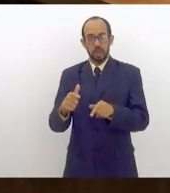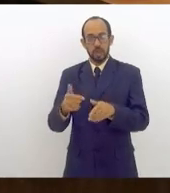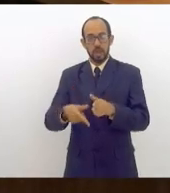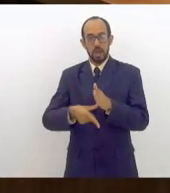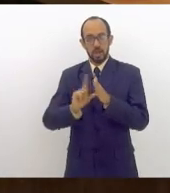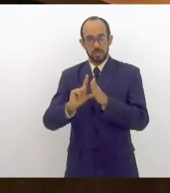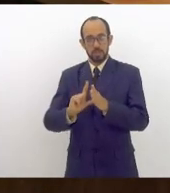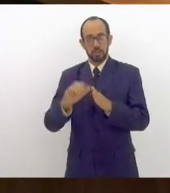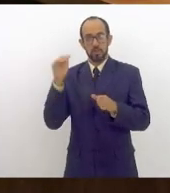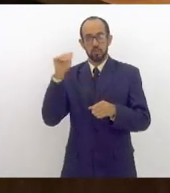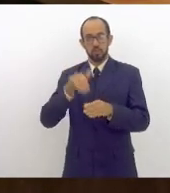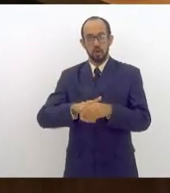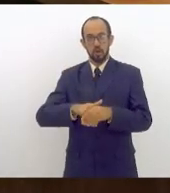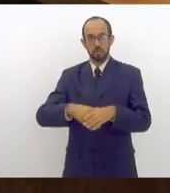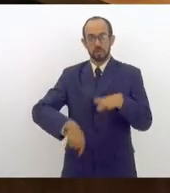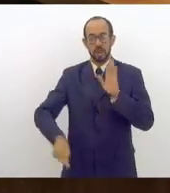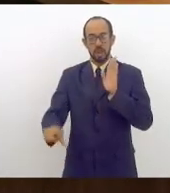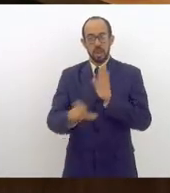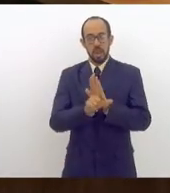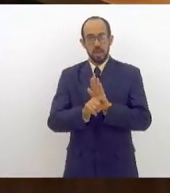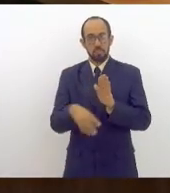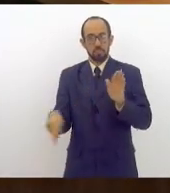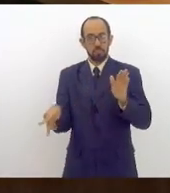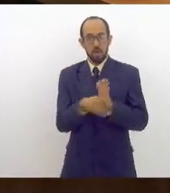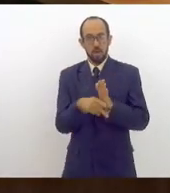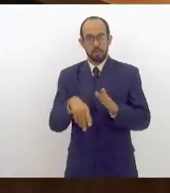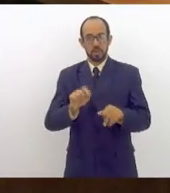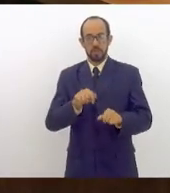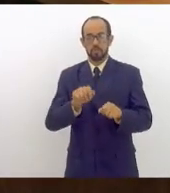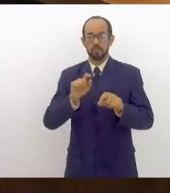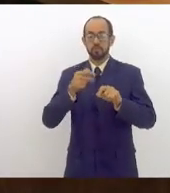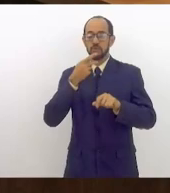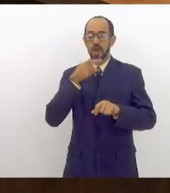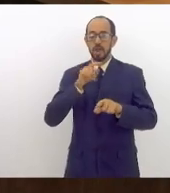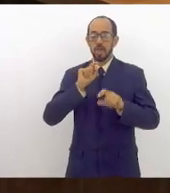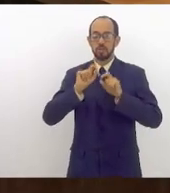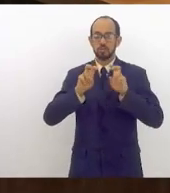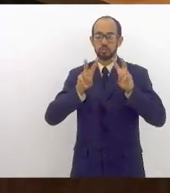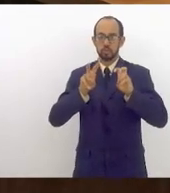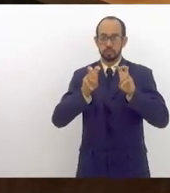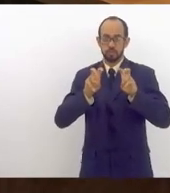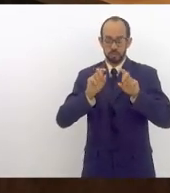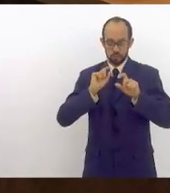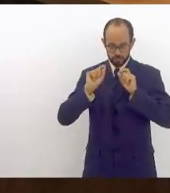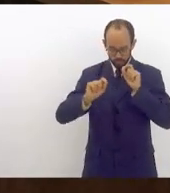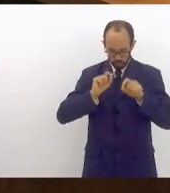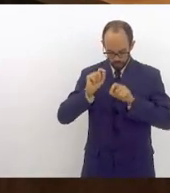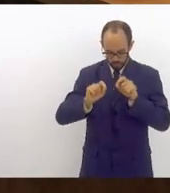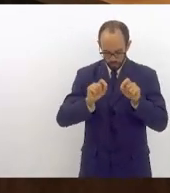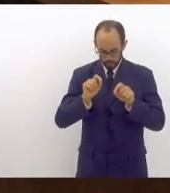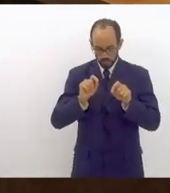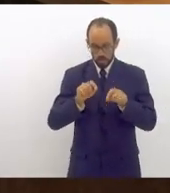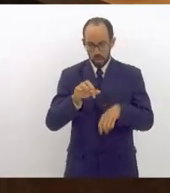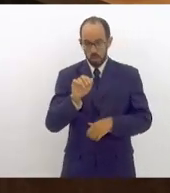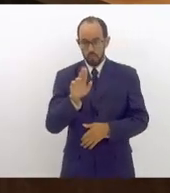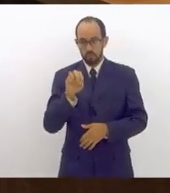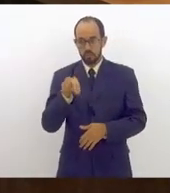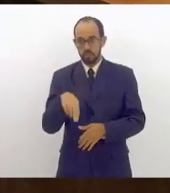lei específica que trata do